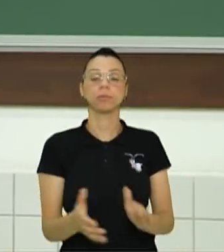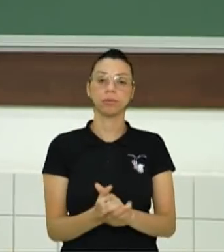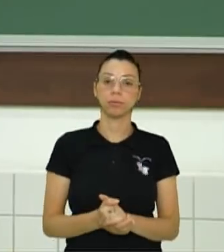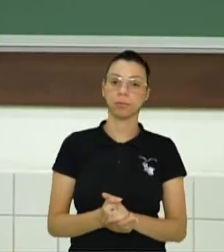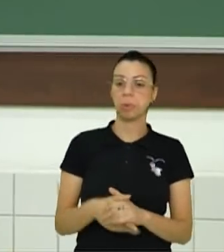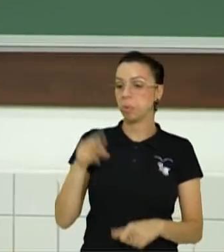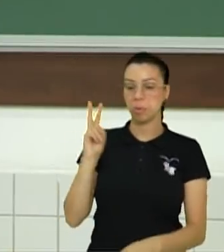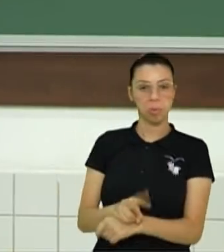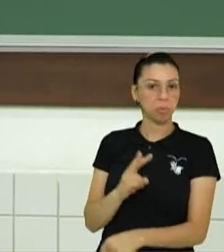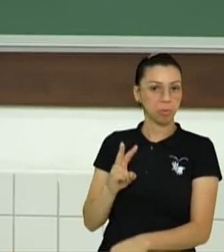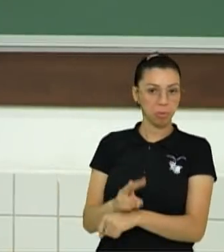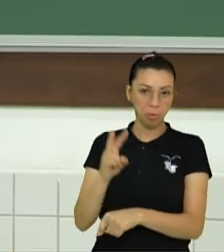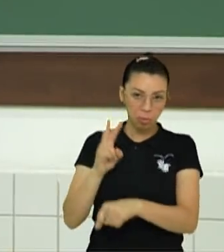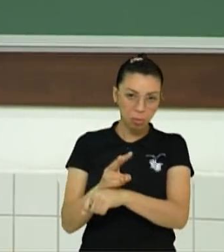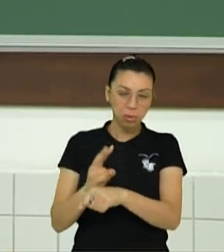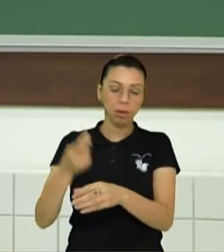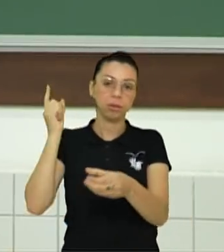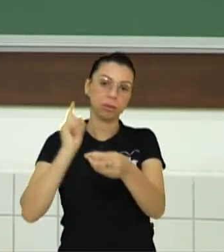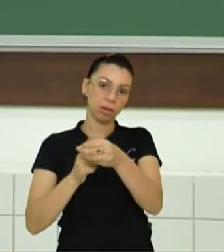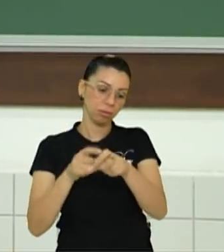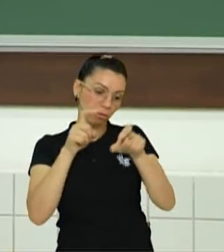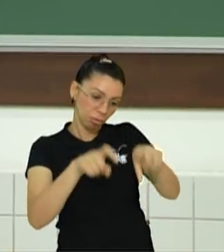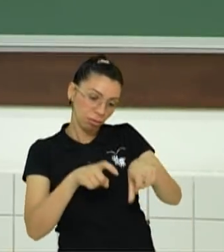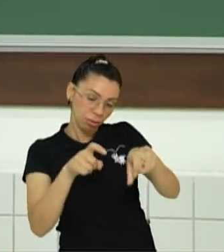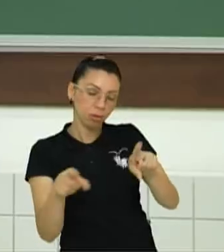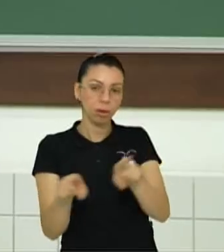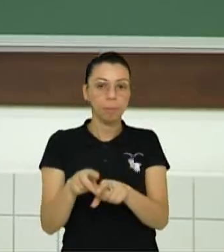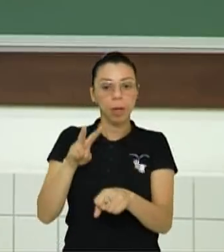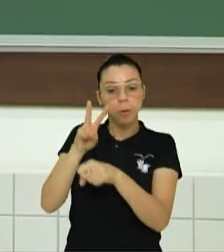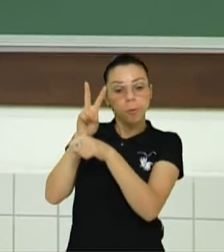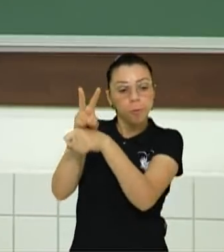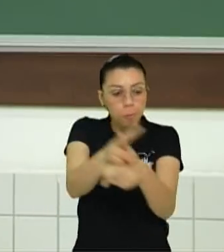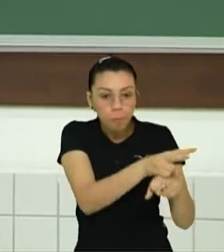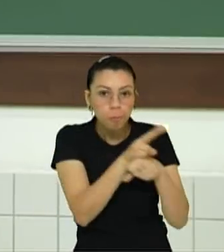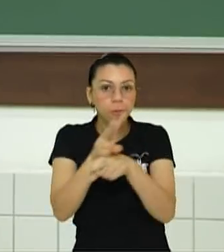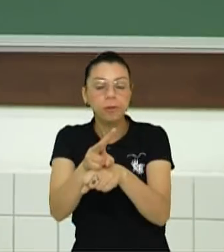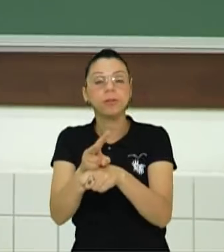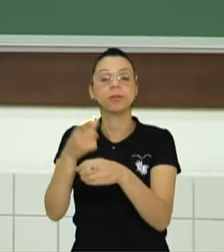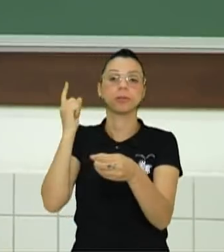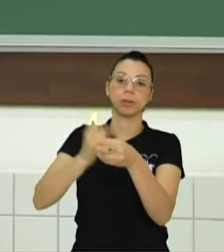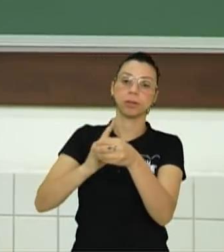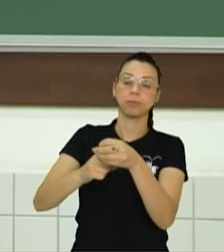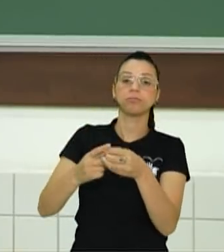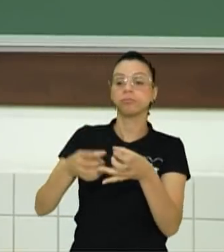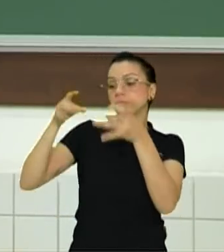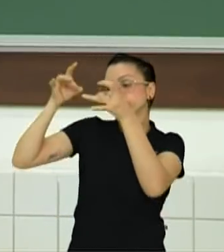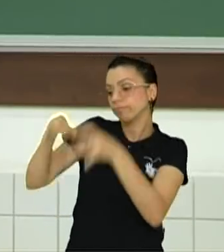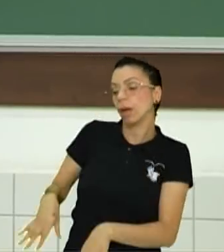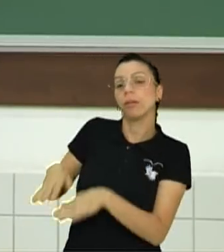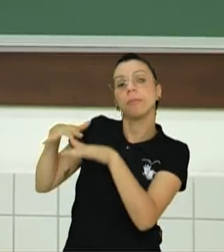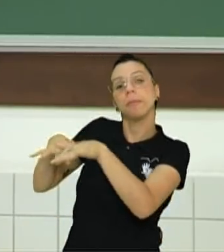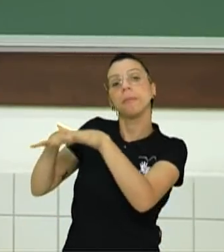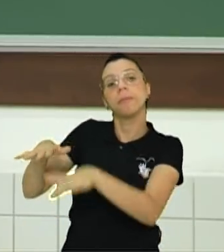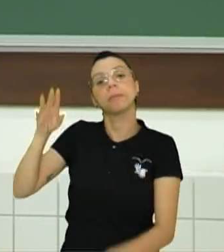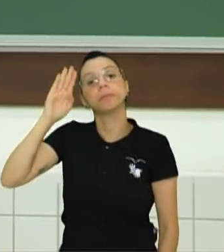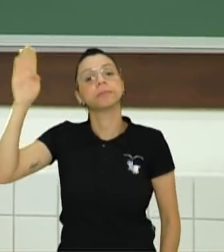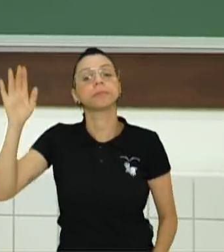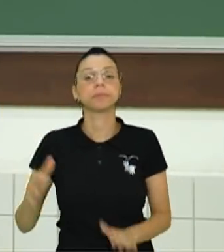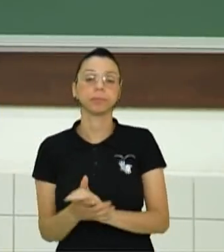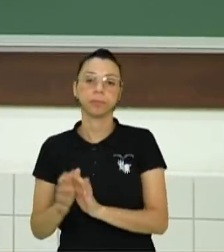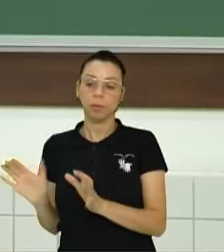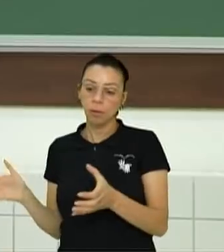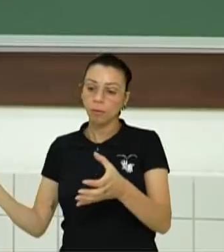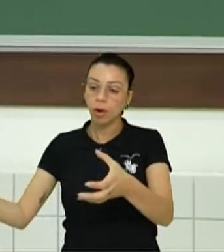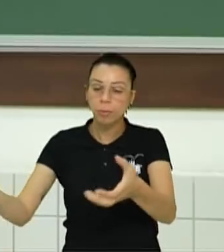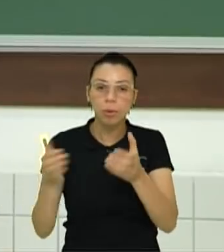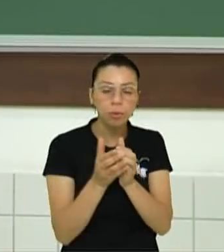ninguém cuidando da agricultura e ninguém protegendo a cidade, as fronteiras. Vamos abandonar o exército. Vamos se reunir no Monte Sagrado. Nós